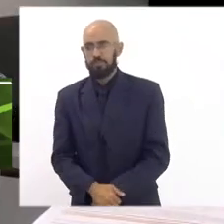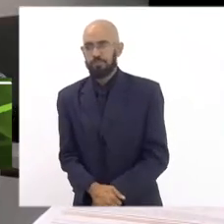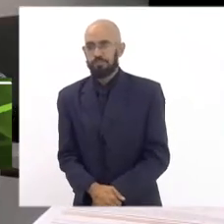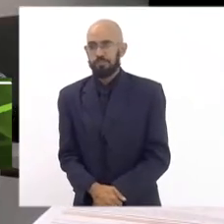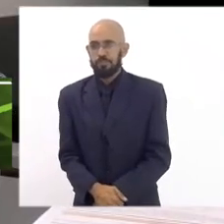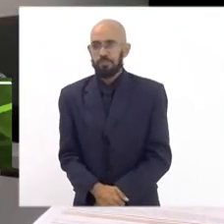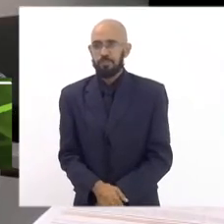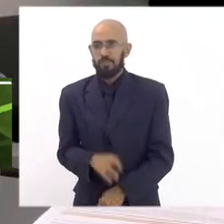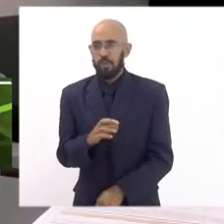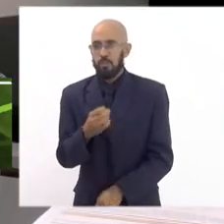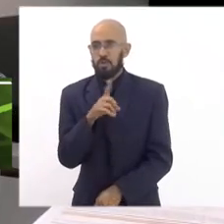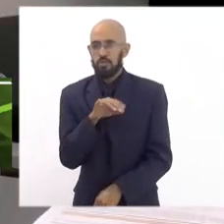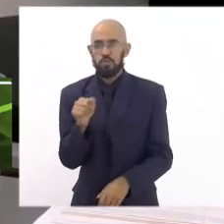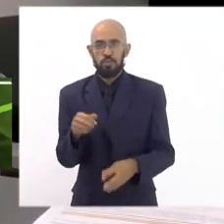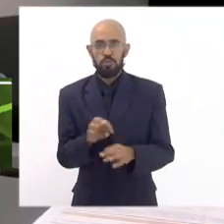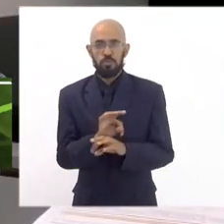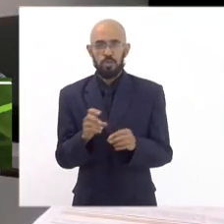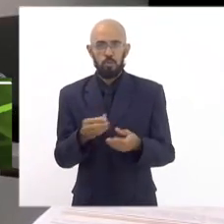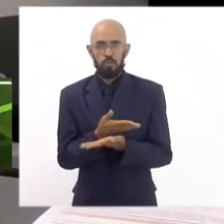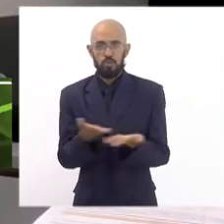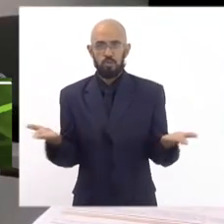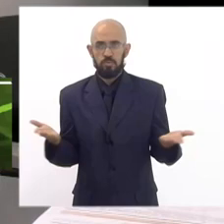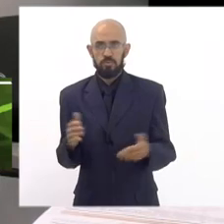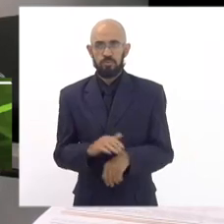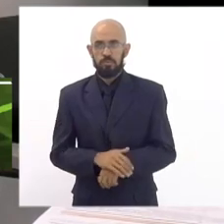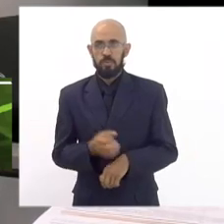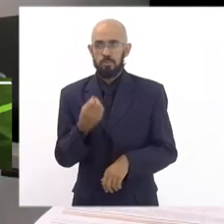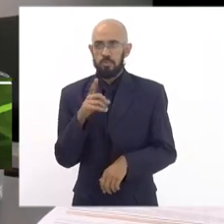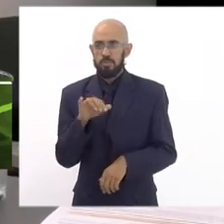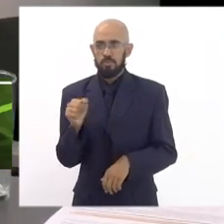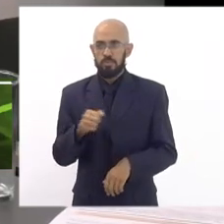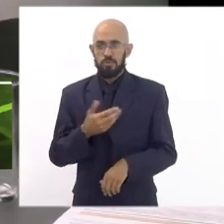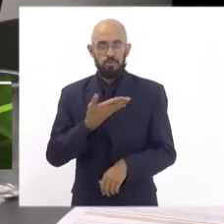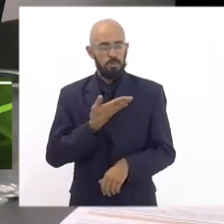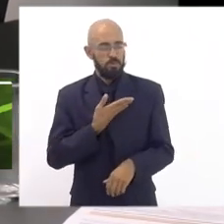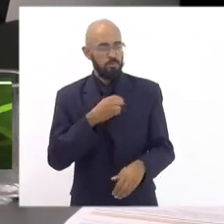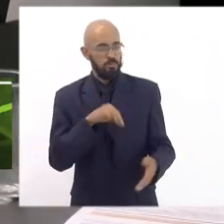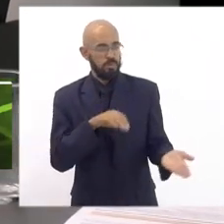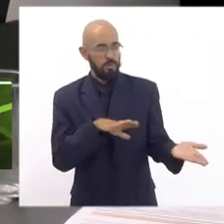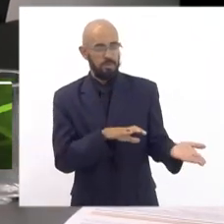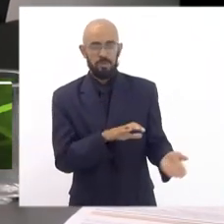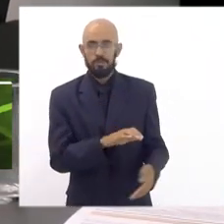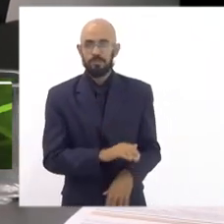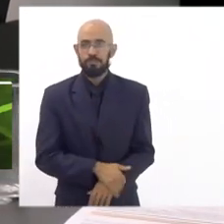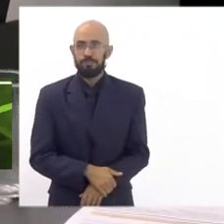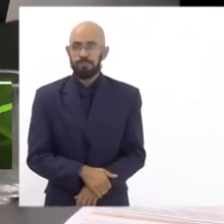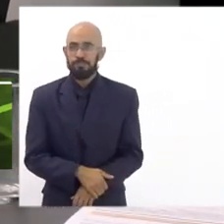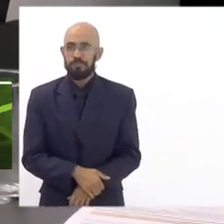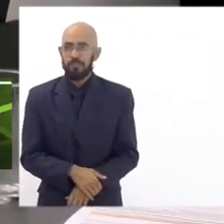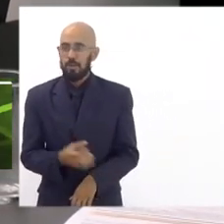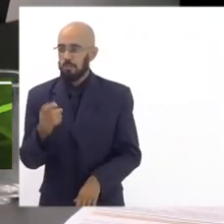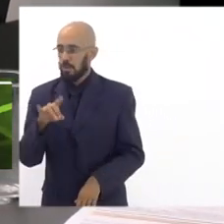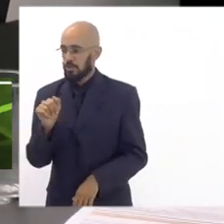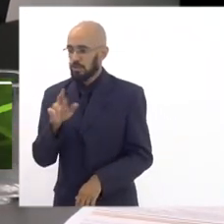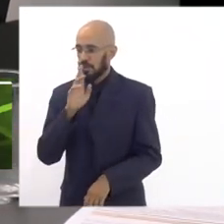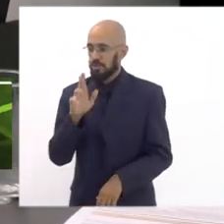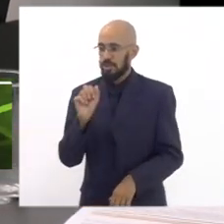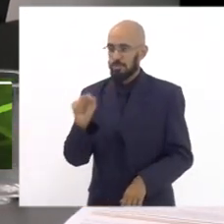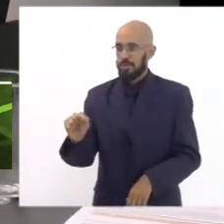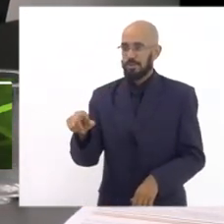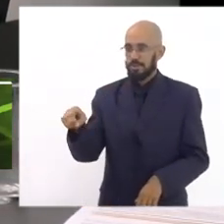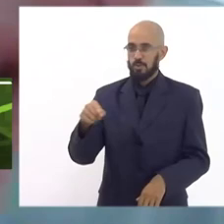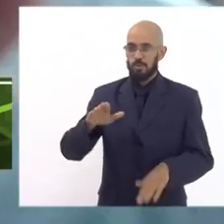Amorim. Bom dia, presidente. Bom dia, meu amigo deputado Carlos Mink. Bom dia, Rodrigo Amorim. Cuidado